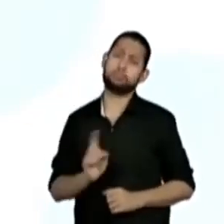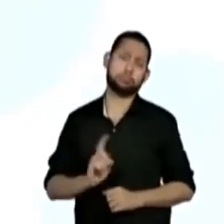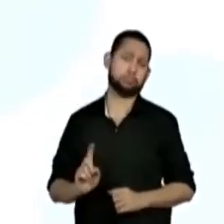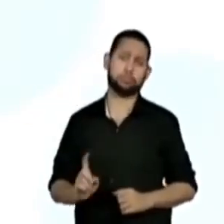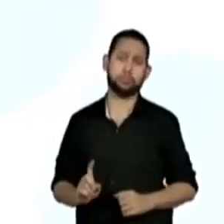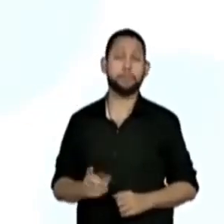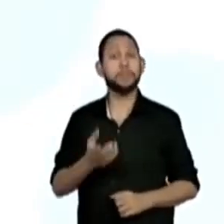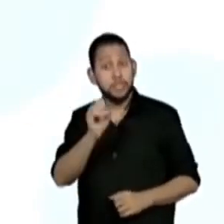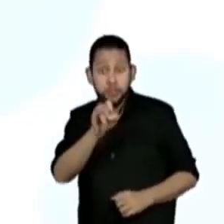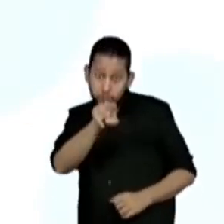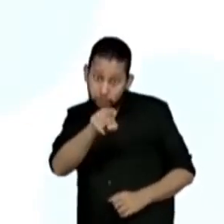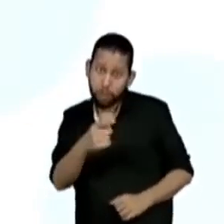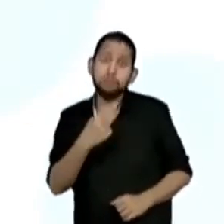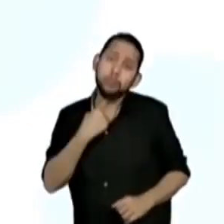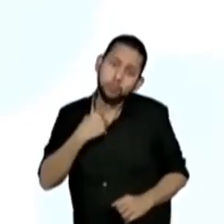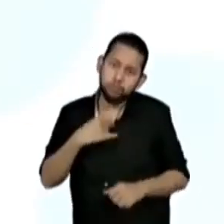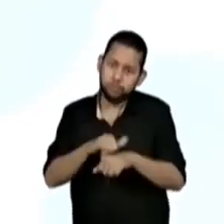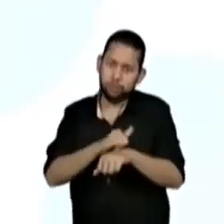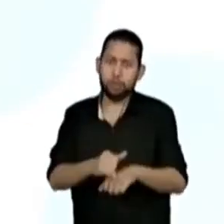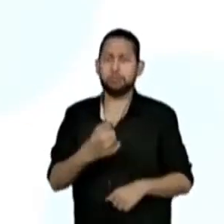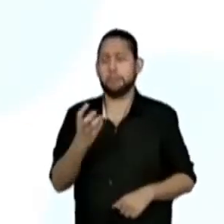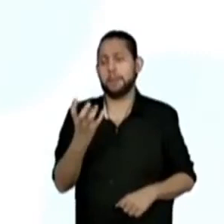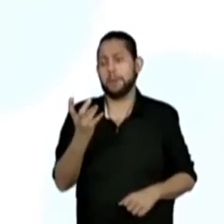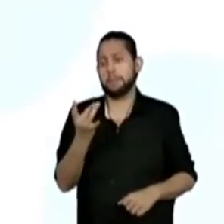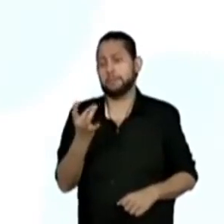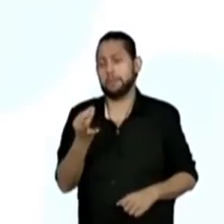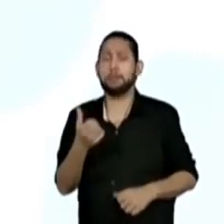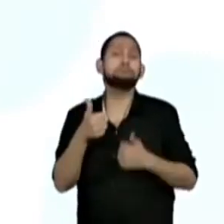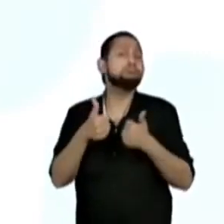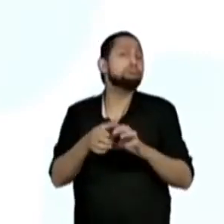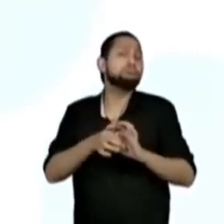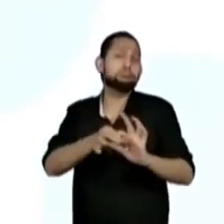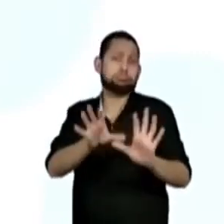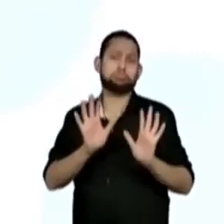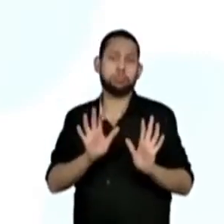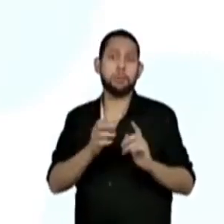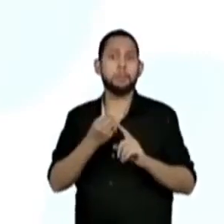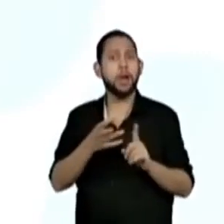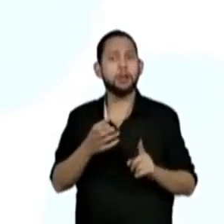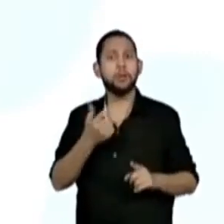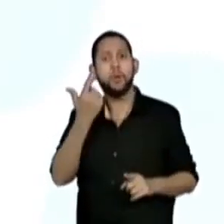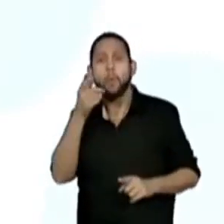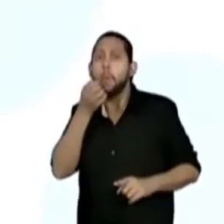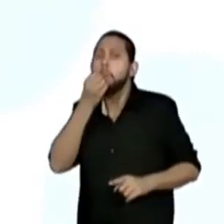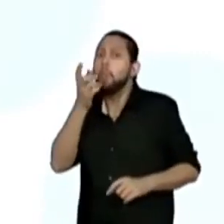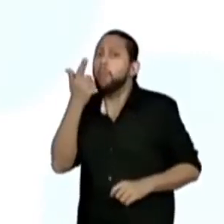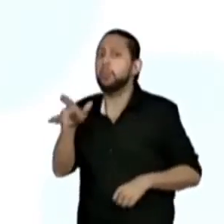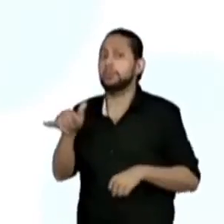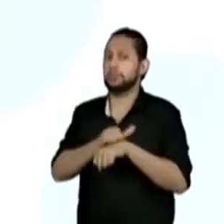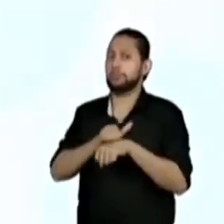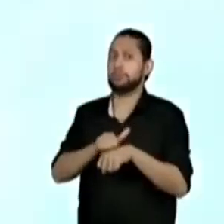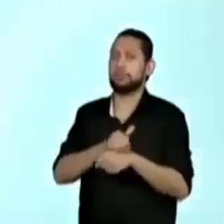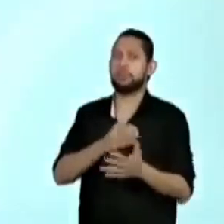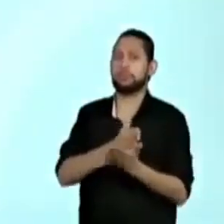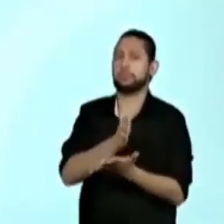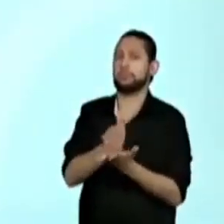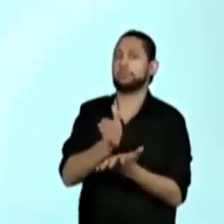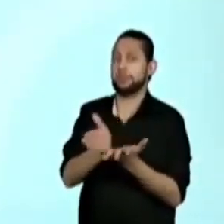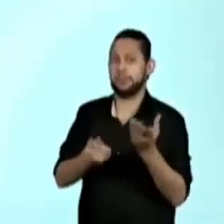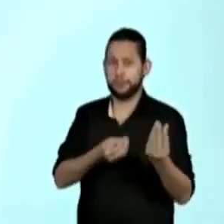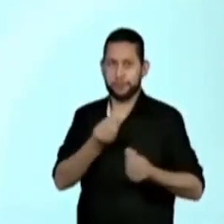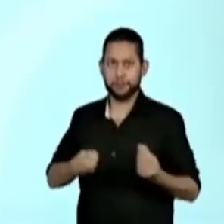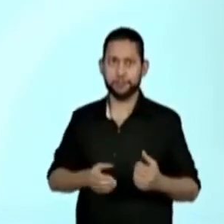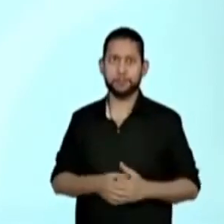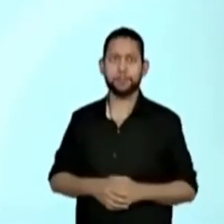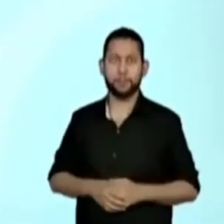Claro que se o aluno quiser contar um por um ele pode mas não é a estratégia que eu vou utilizar agora que que eu vou fazer eu vou